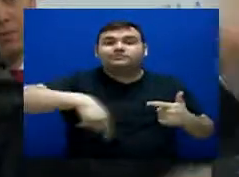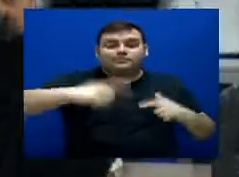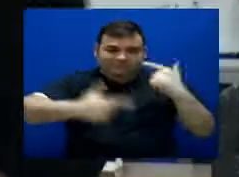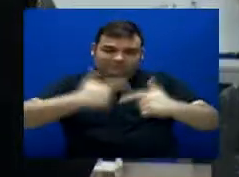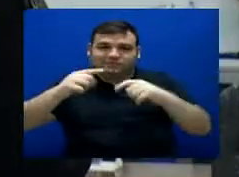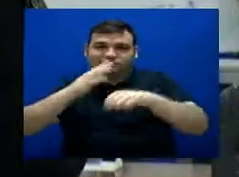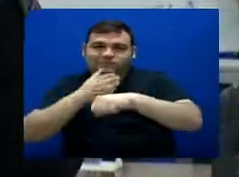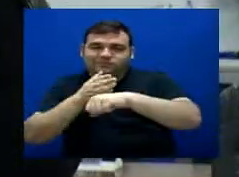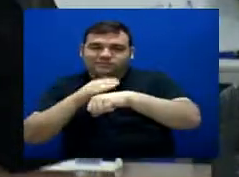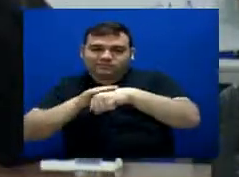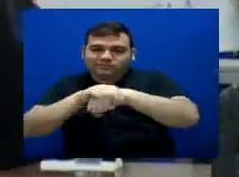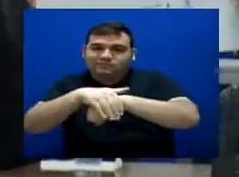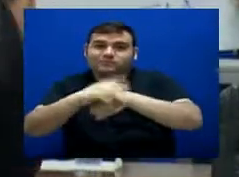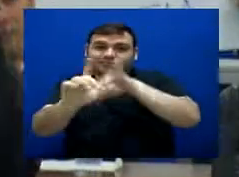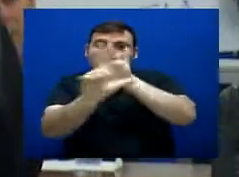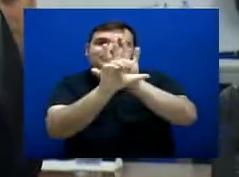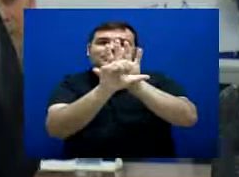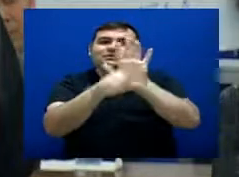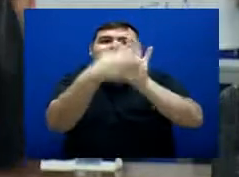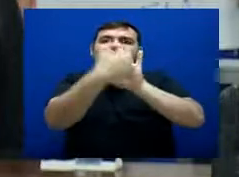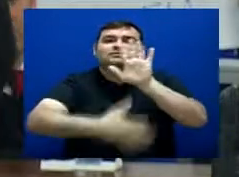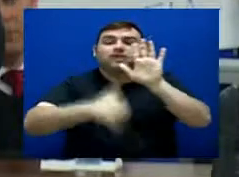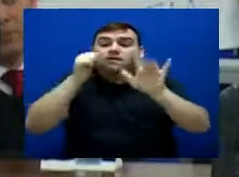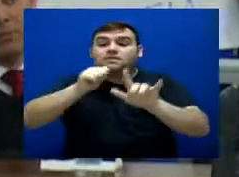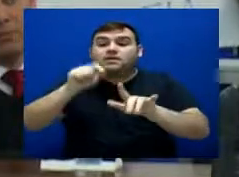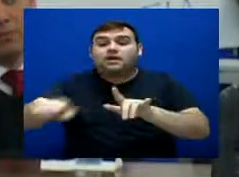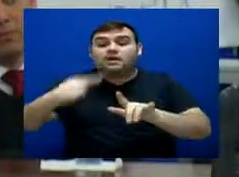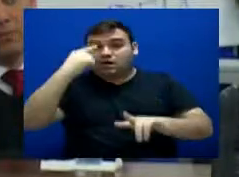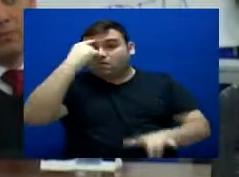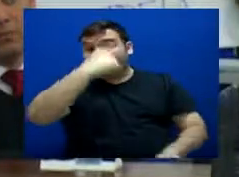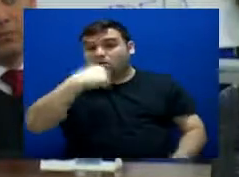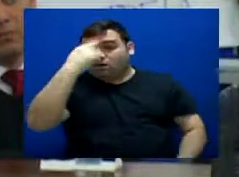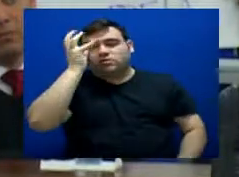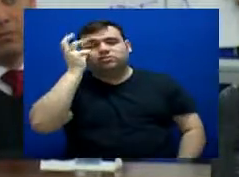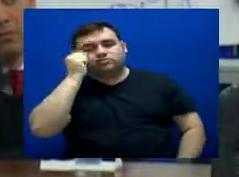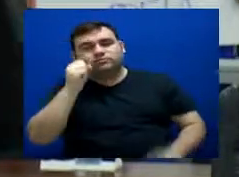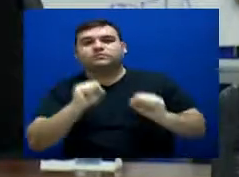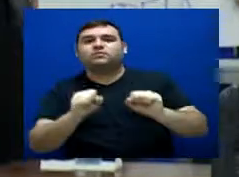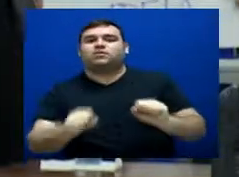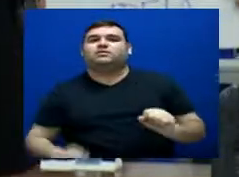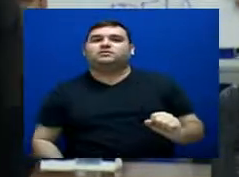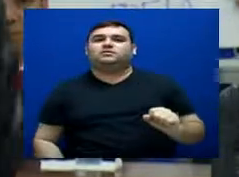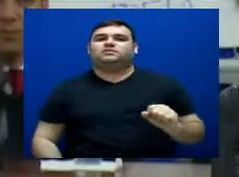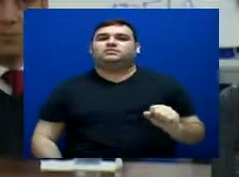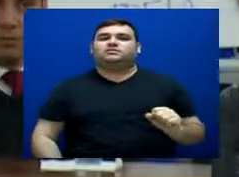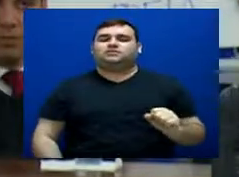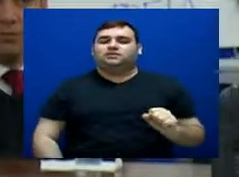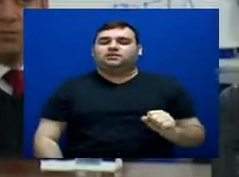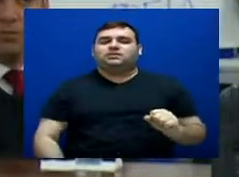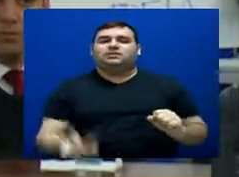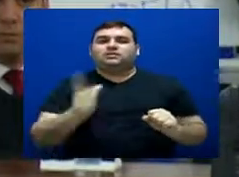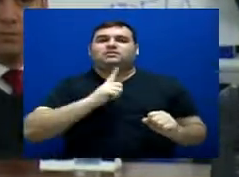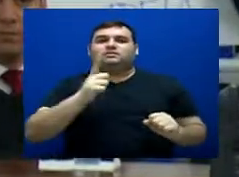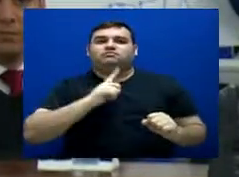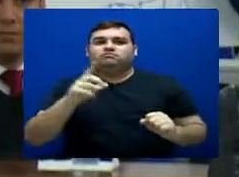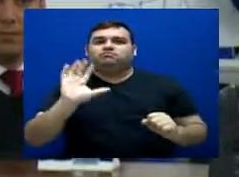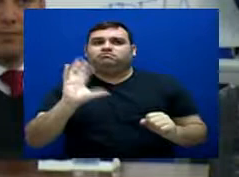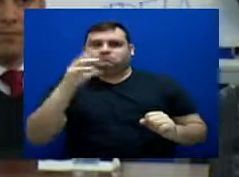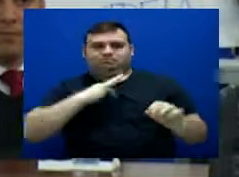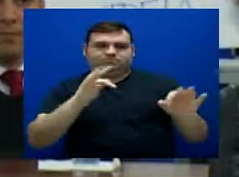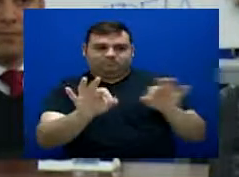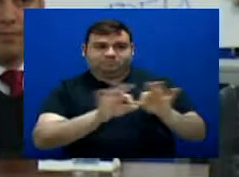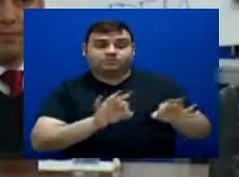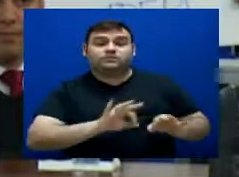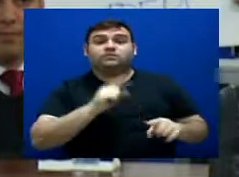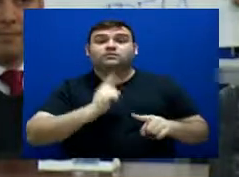à noite. Por lei, as minhas funcionárias, ela tem direito a 1 hora de sono por noite. Eu fiz uma situação estratégica